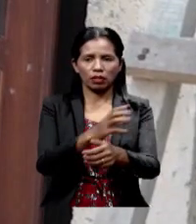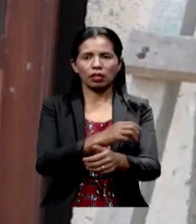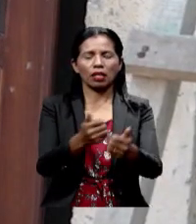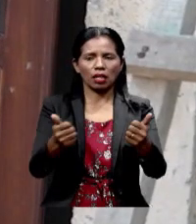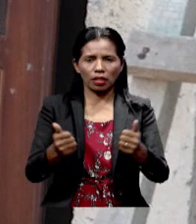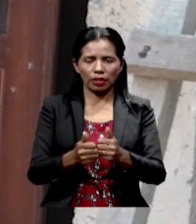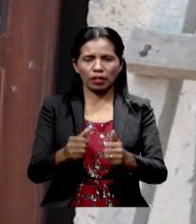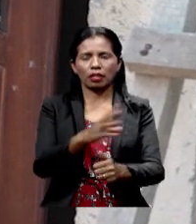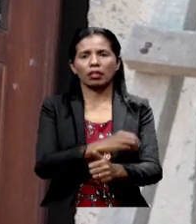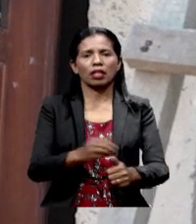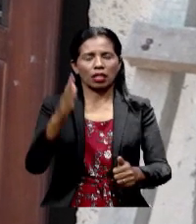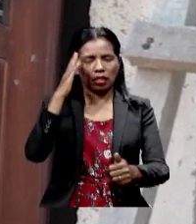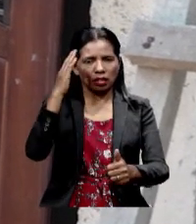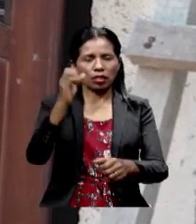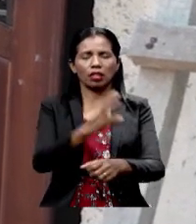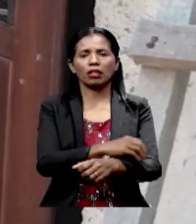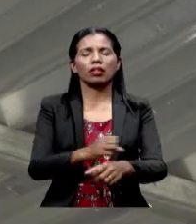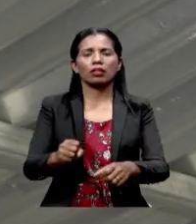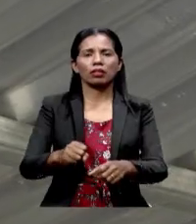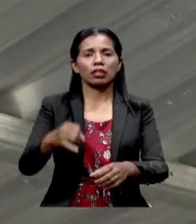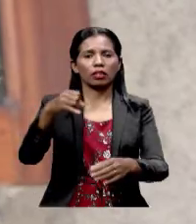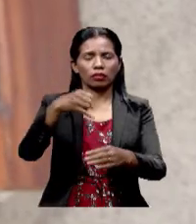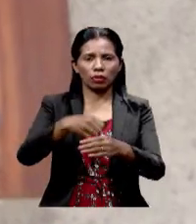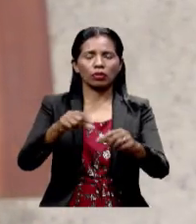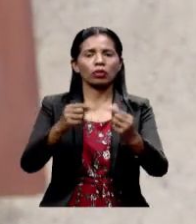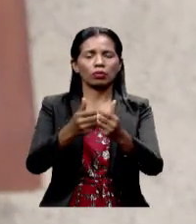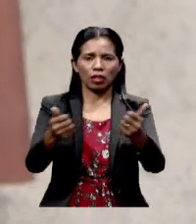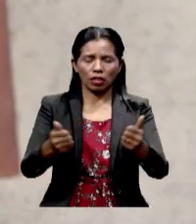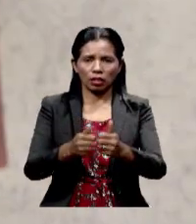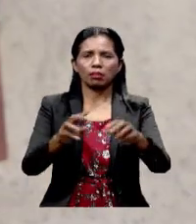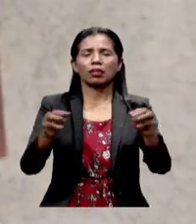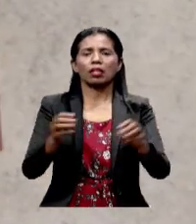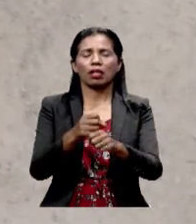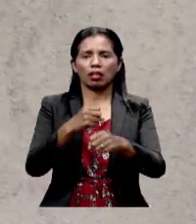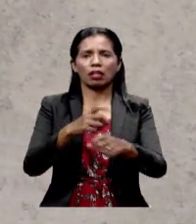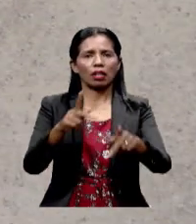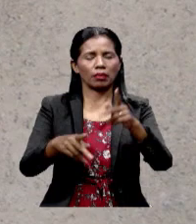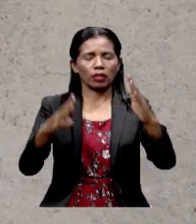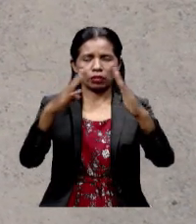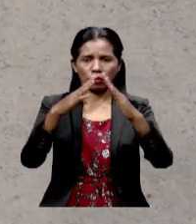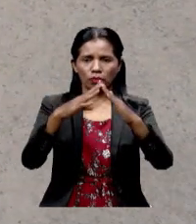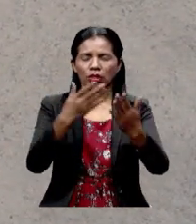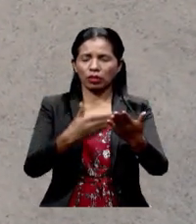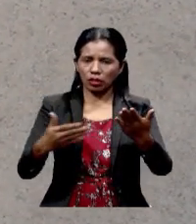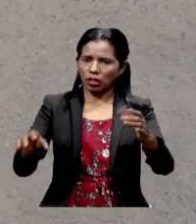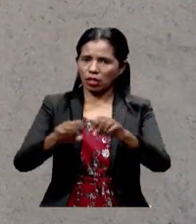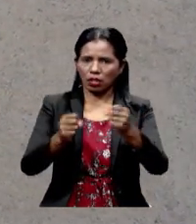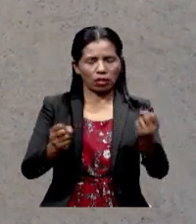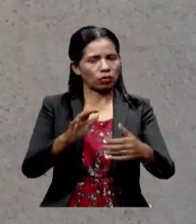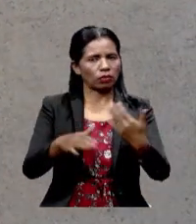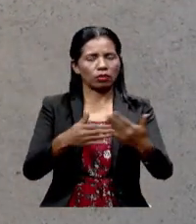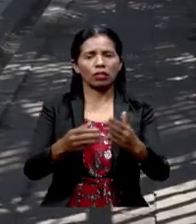Foncomoro, desconfe envolve husi grupo arte marcial, o de resulta comunidade ni uma nossa sangeta na estraga,